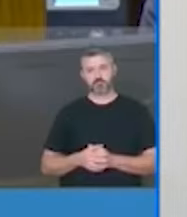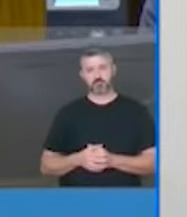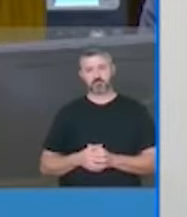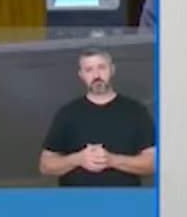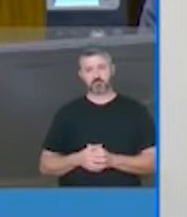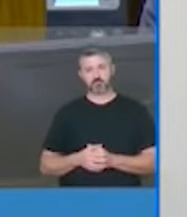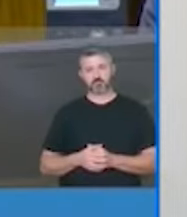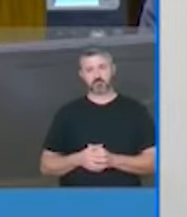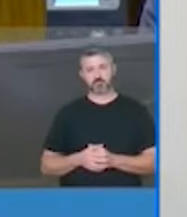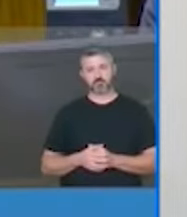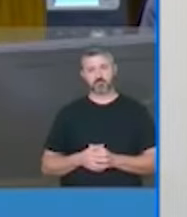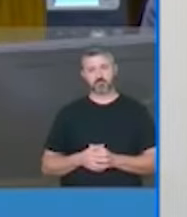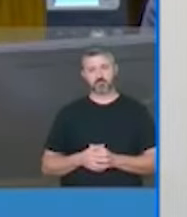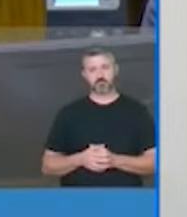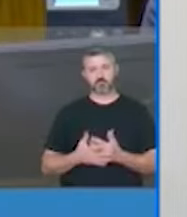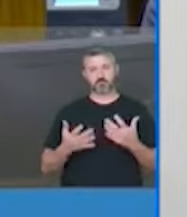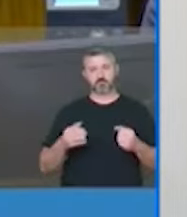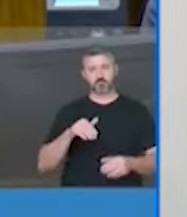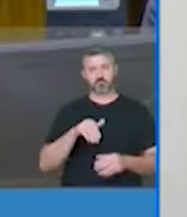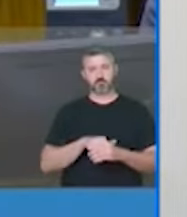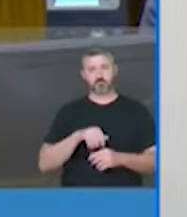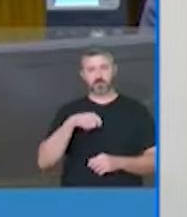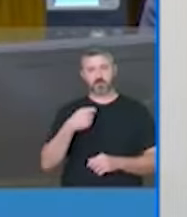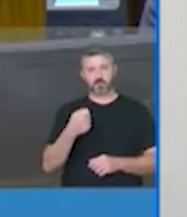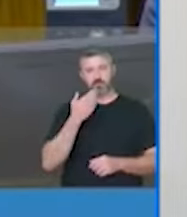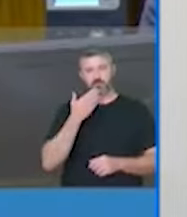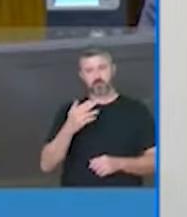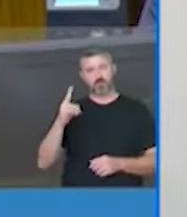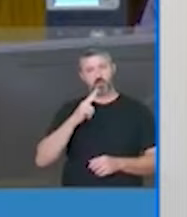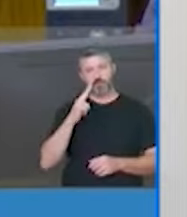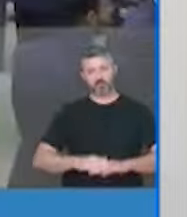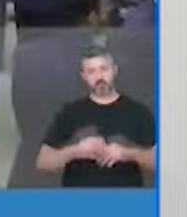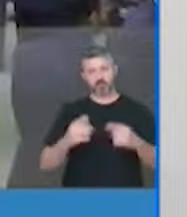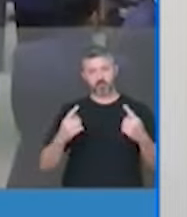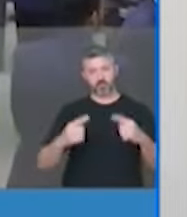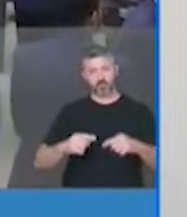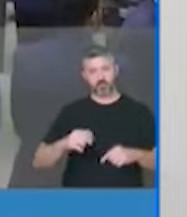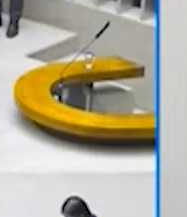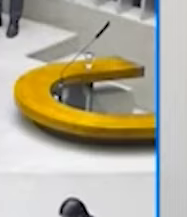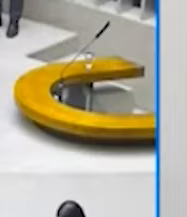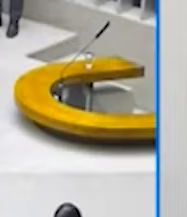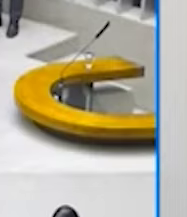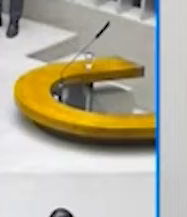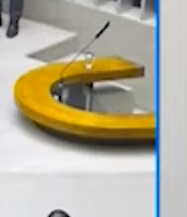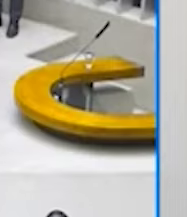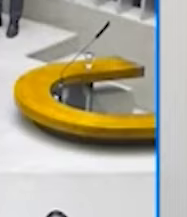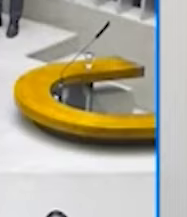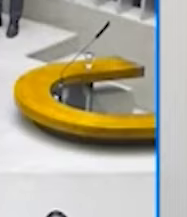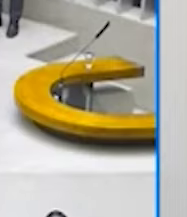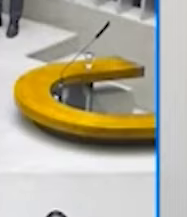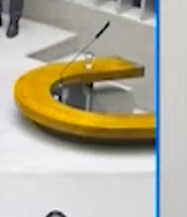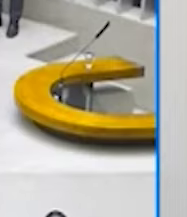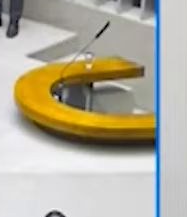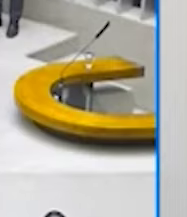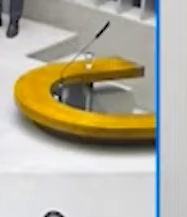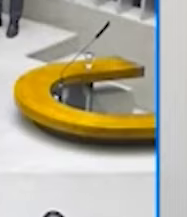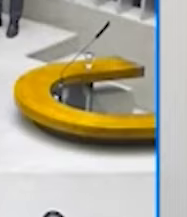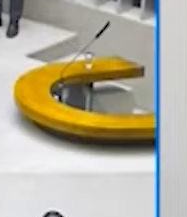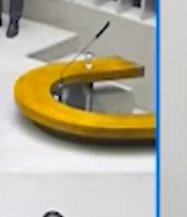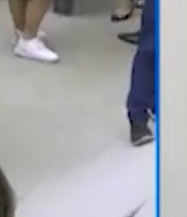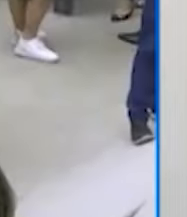designação para nenhuma comissão, nem para a Comissão de Constituição e Justiça. O que isso significa? Todo projeto de lei,